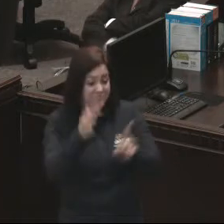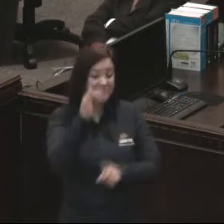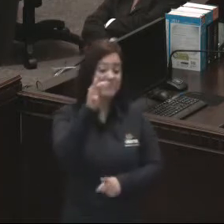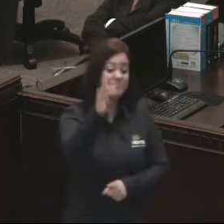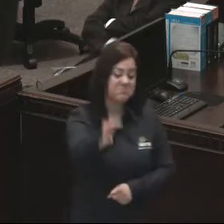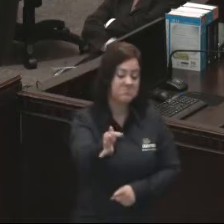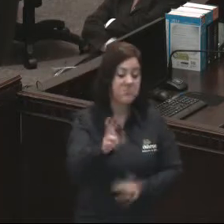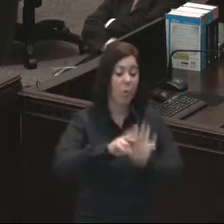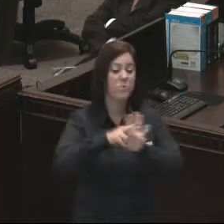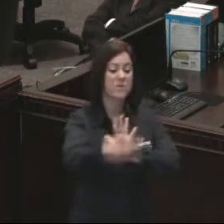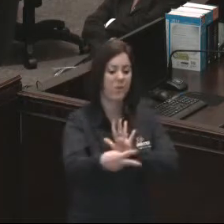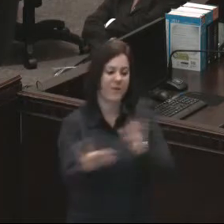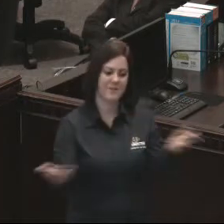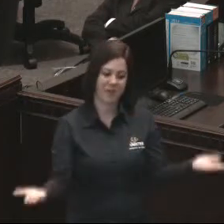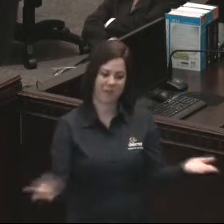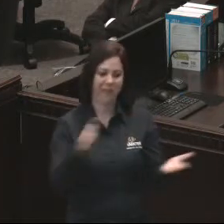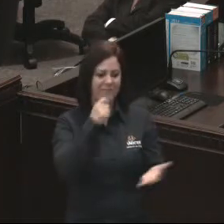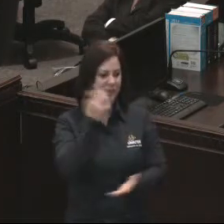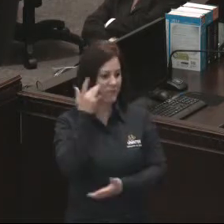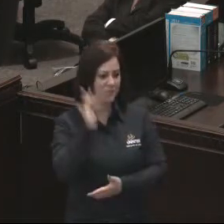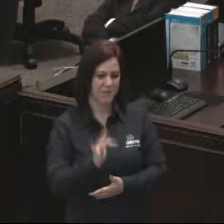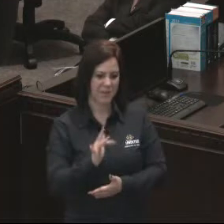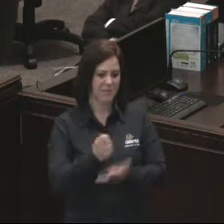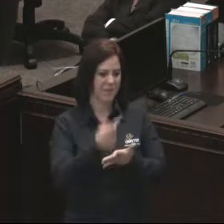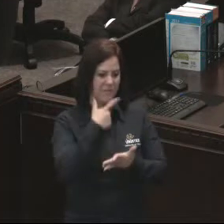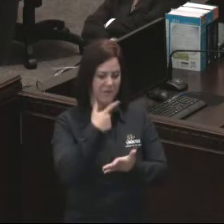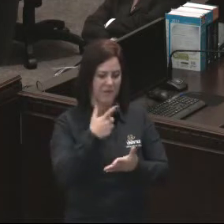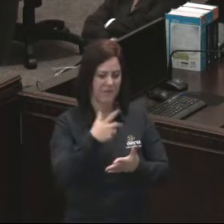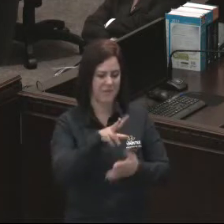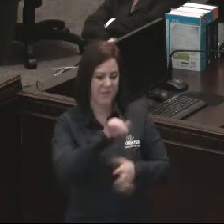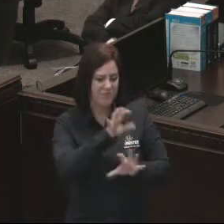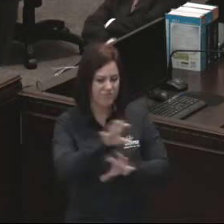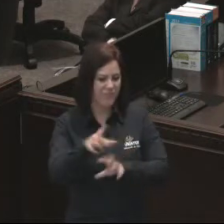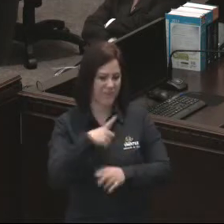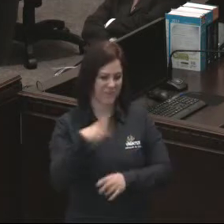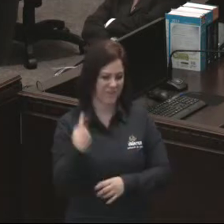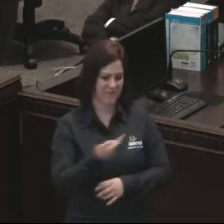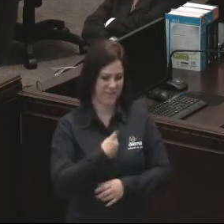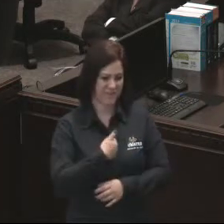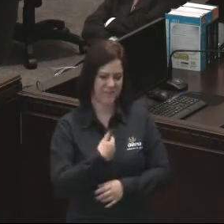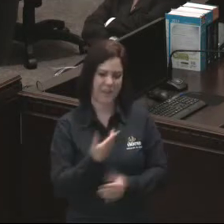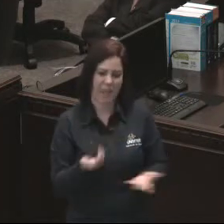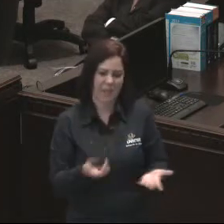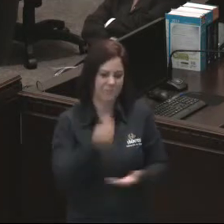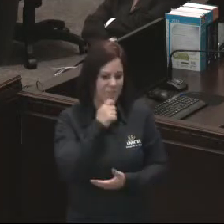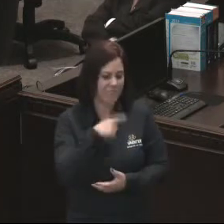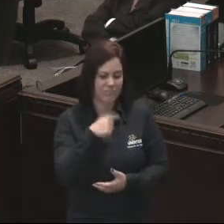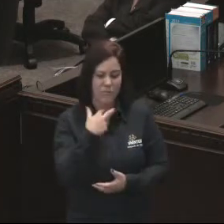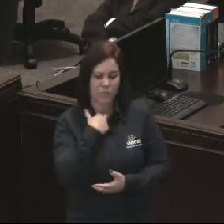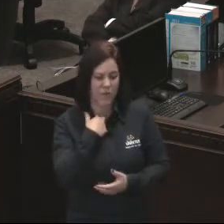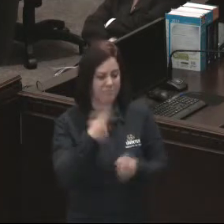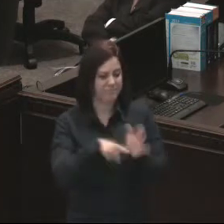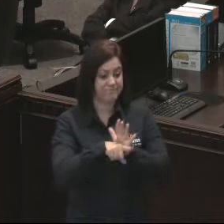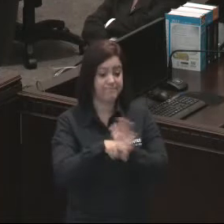assim, efeito a longo prazo desses fármacos na saúde humana é difícil de dizer. Eu acho